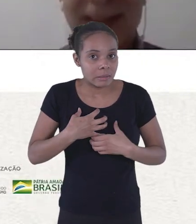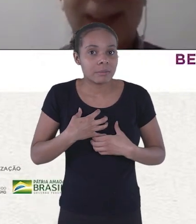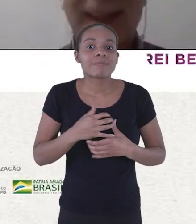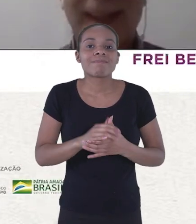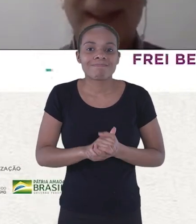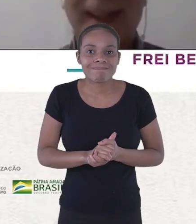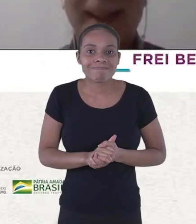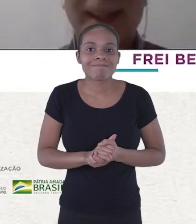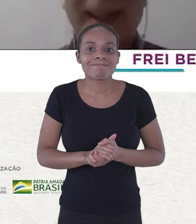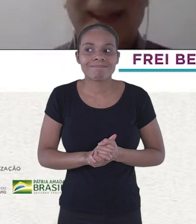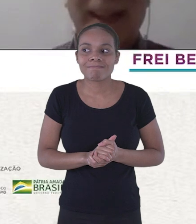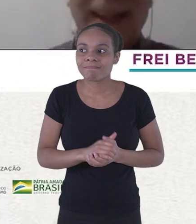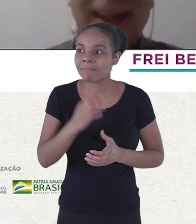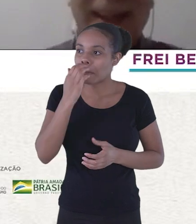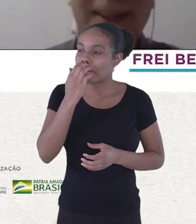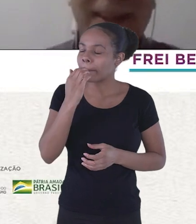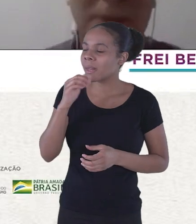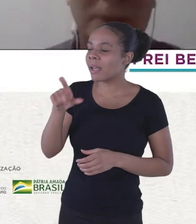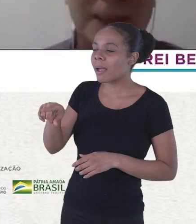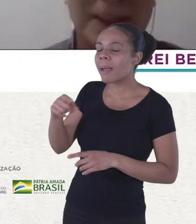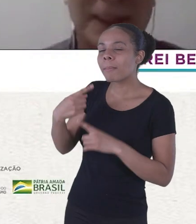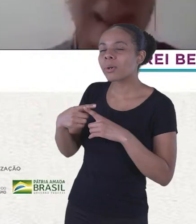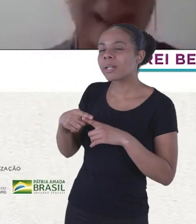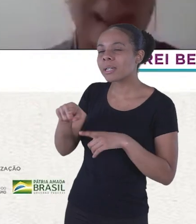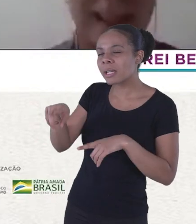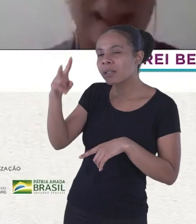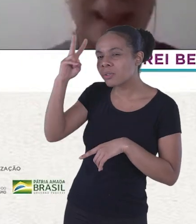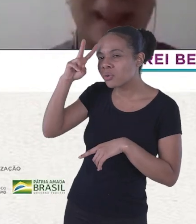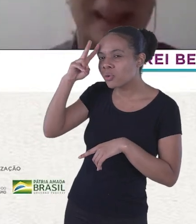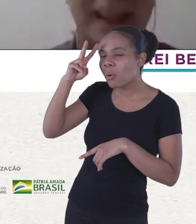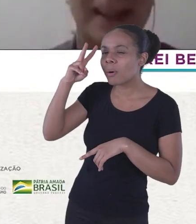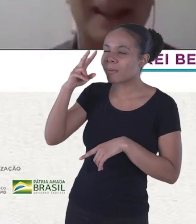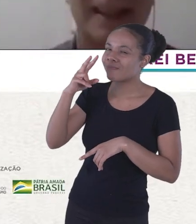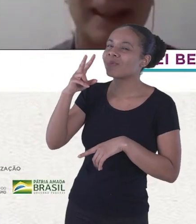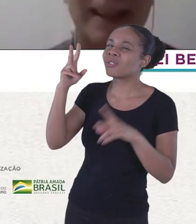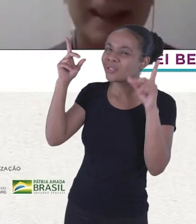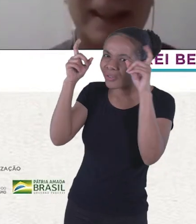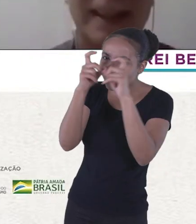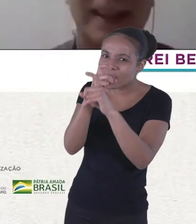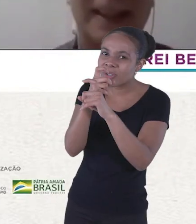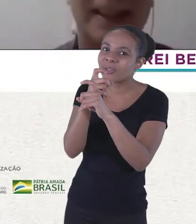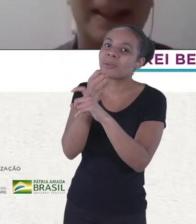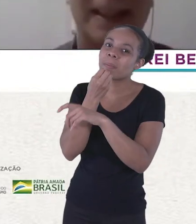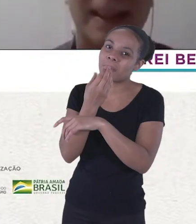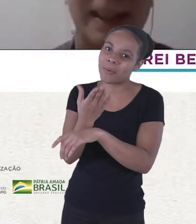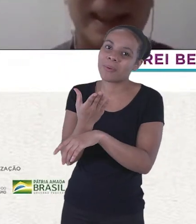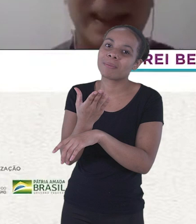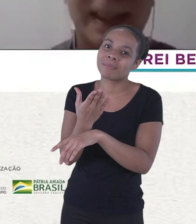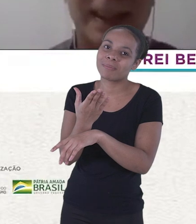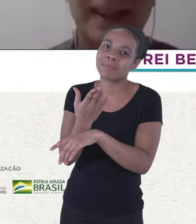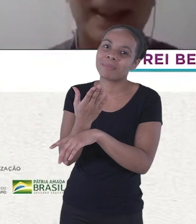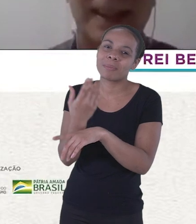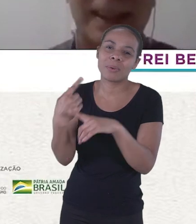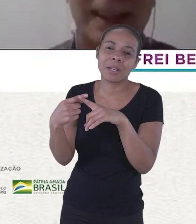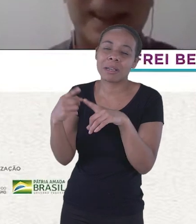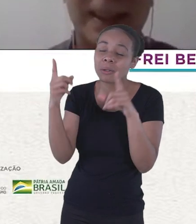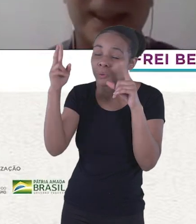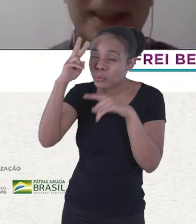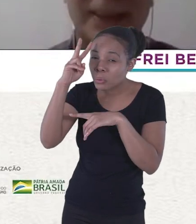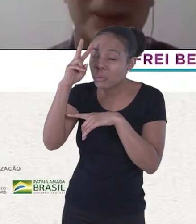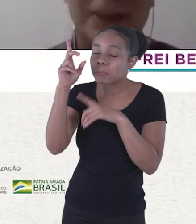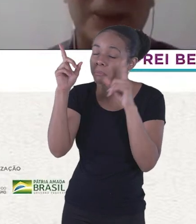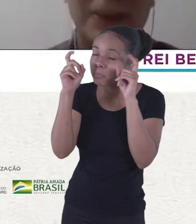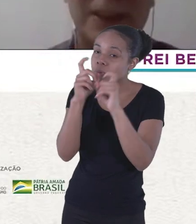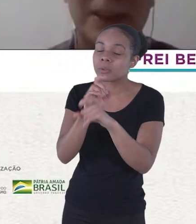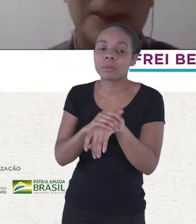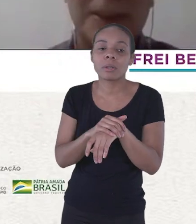livro. História boa É, exatamente. é muito fácil ter uma história boa. Difícil é fazer um bom livro a partir daquela história. É,